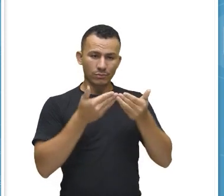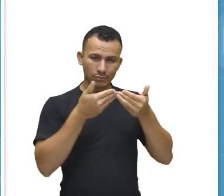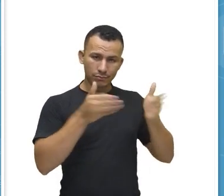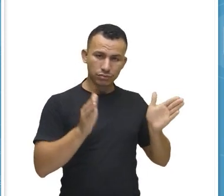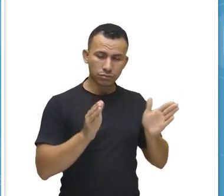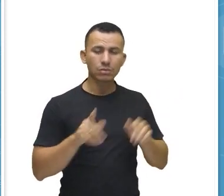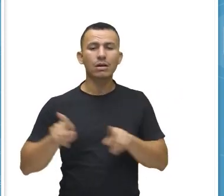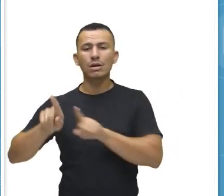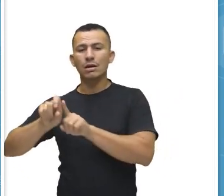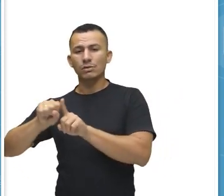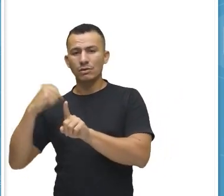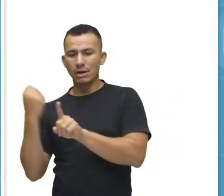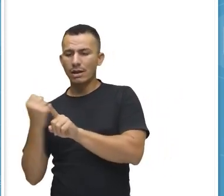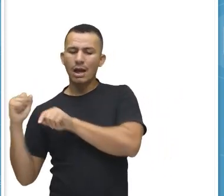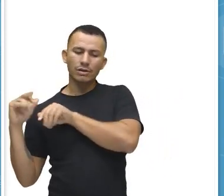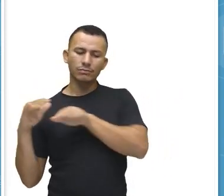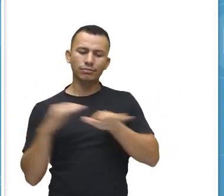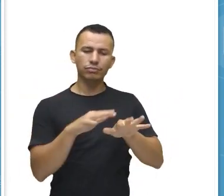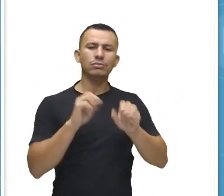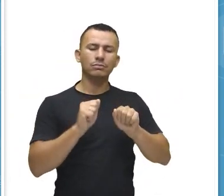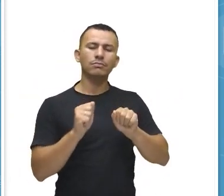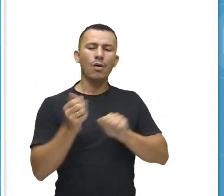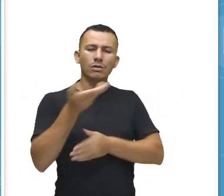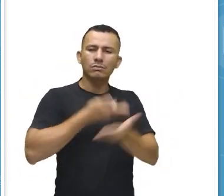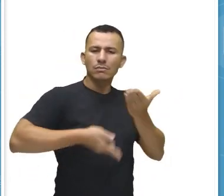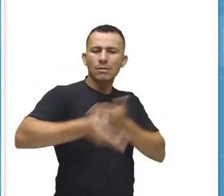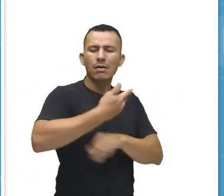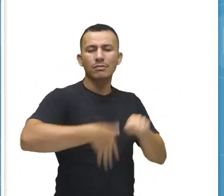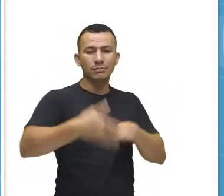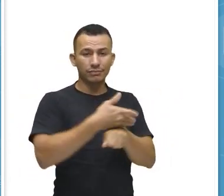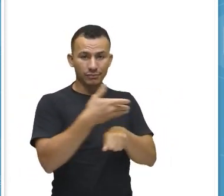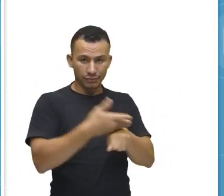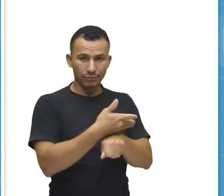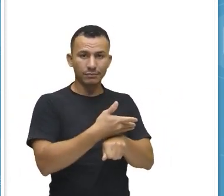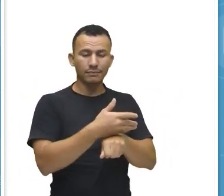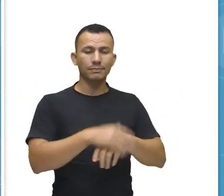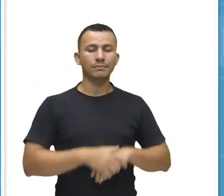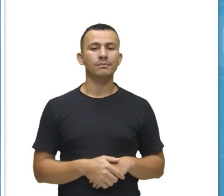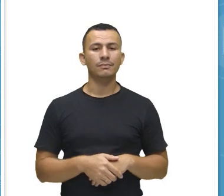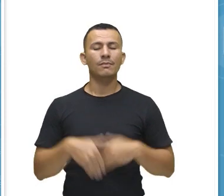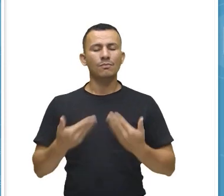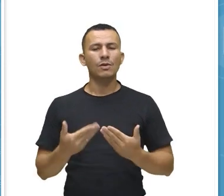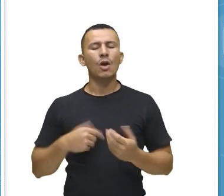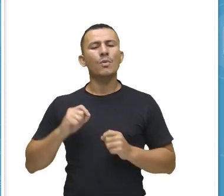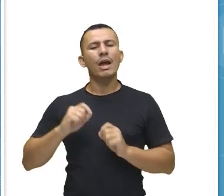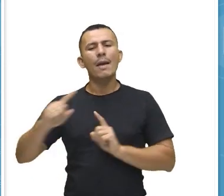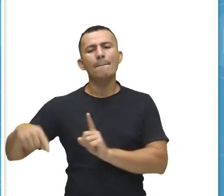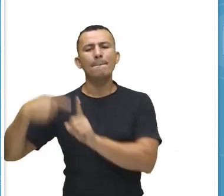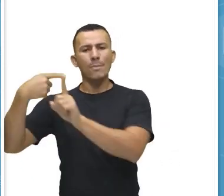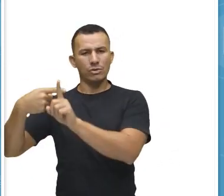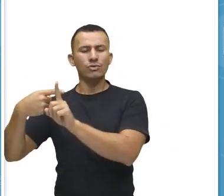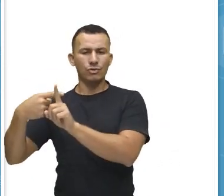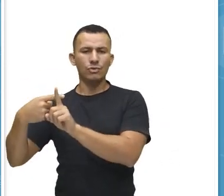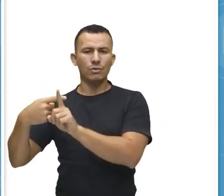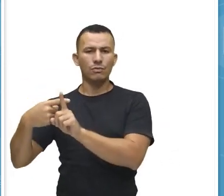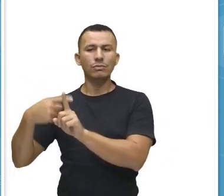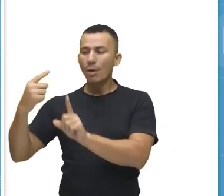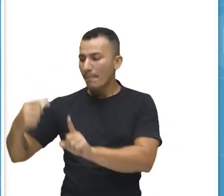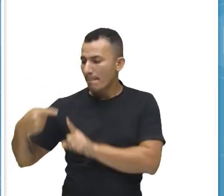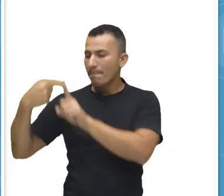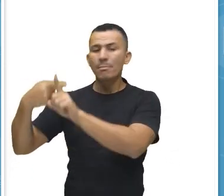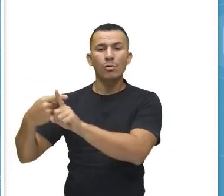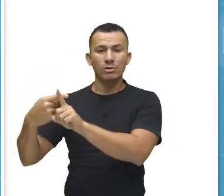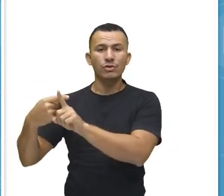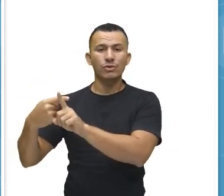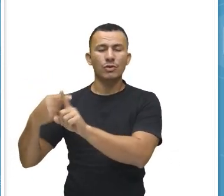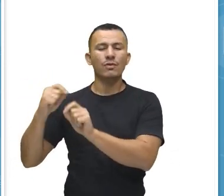pode participar, interagir, não é isso? Participando de atividades. Então, nós entendemos como algo positivo. Então, se é algo positivo,